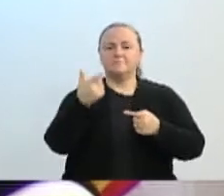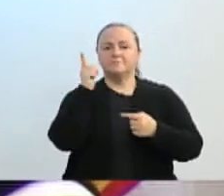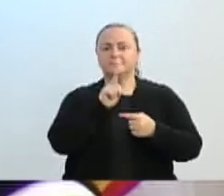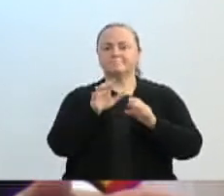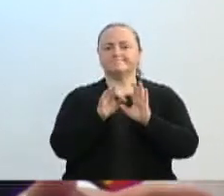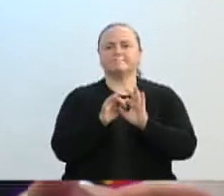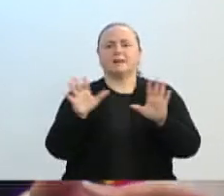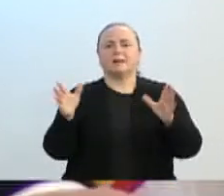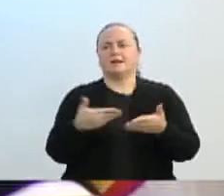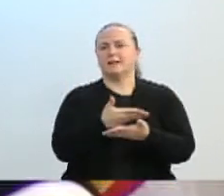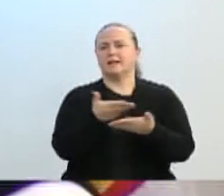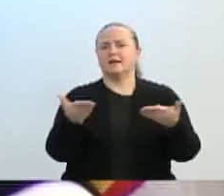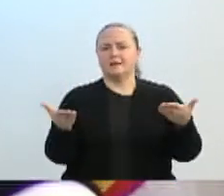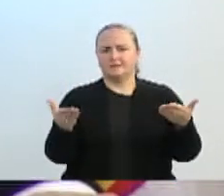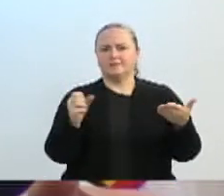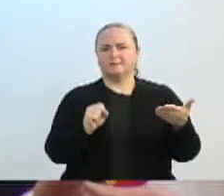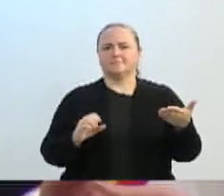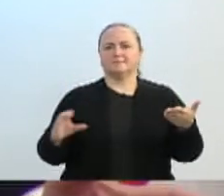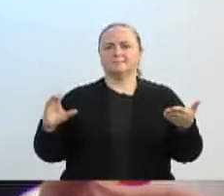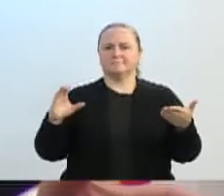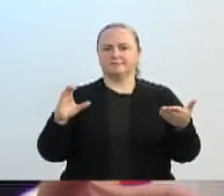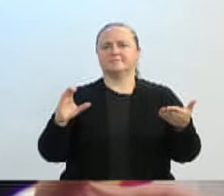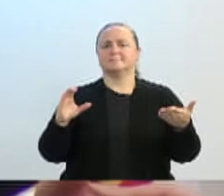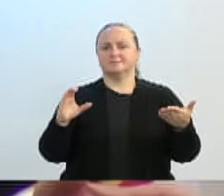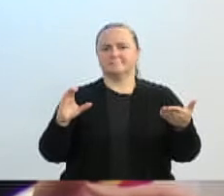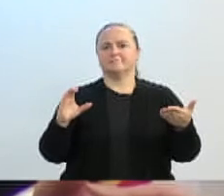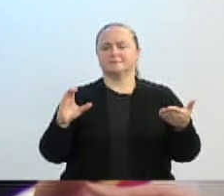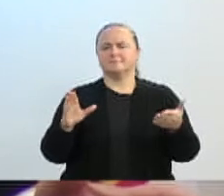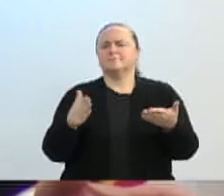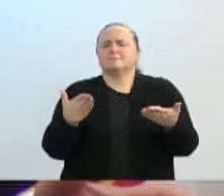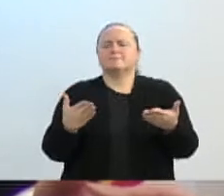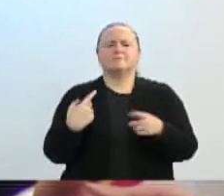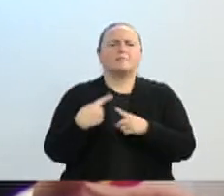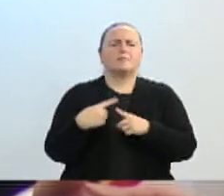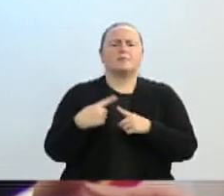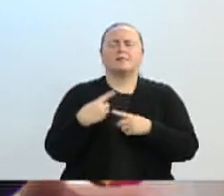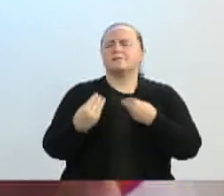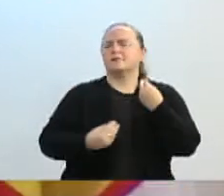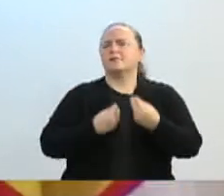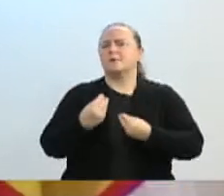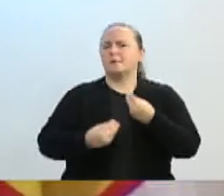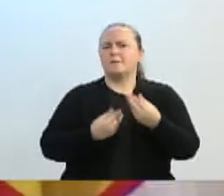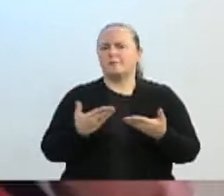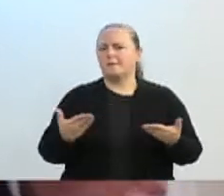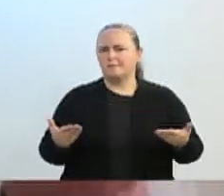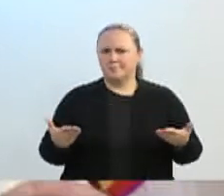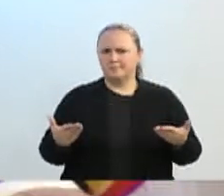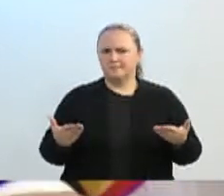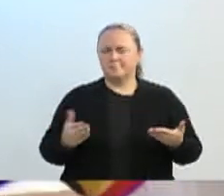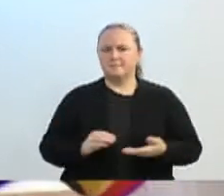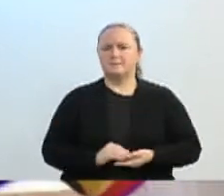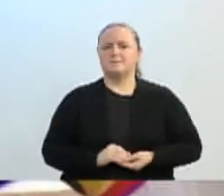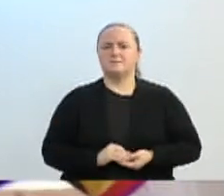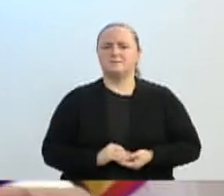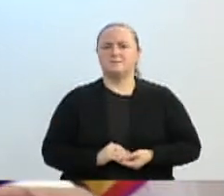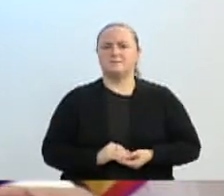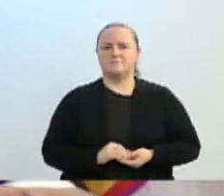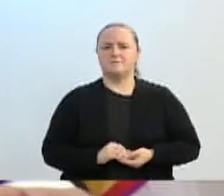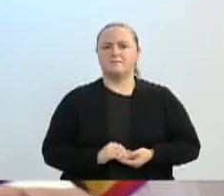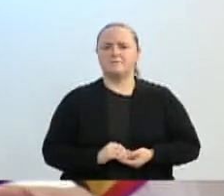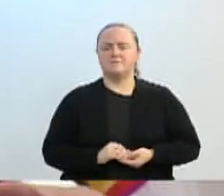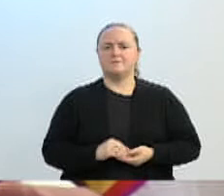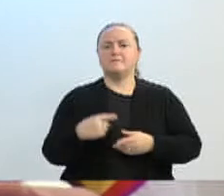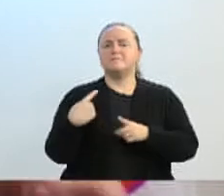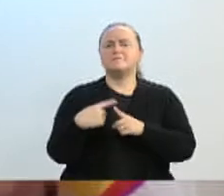municípios catarinenses, especialmente. Qual é a lógica disso, senhores? Dessa burocracia toda? Por que